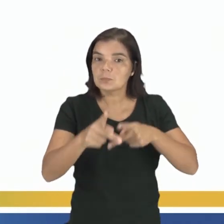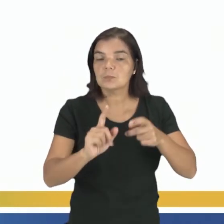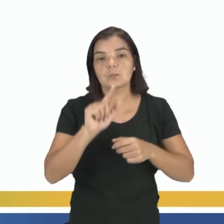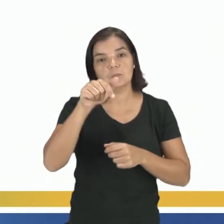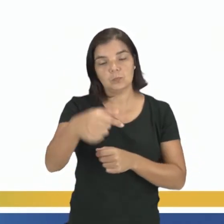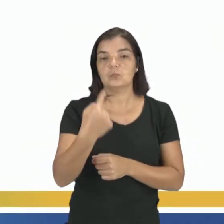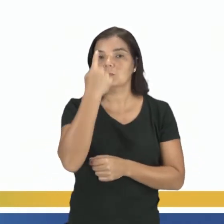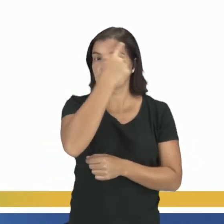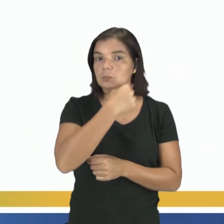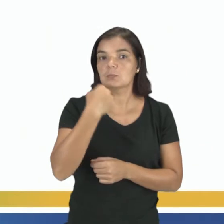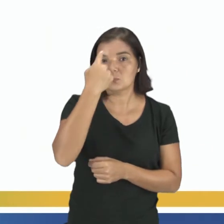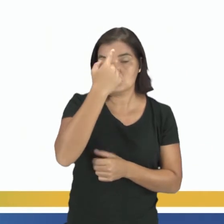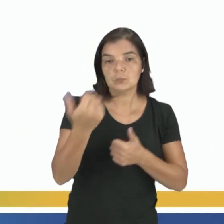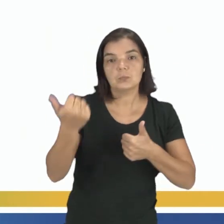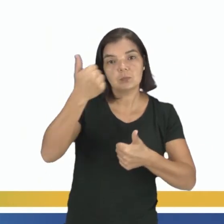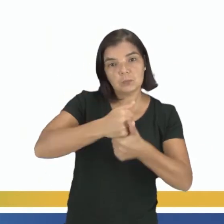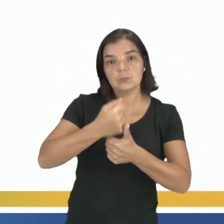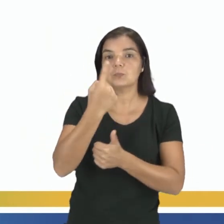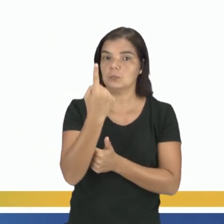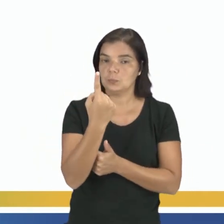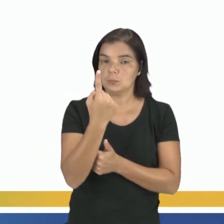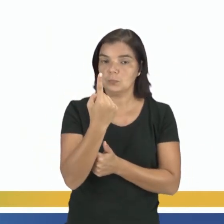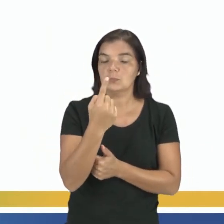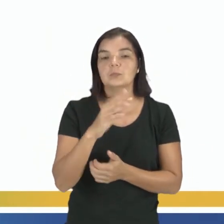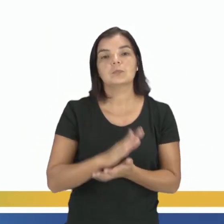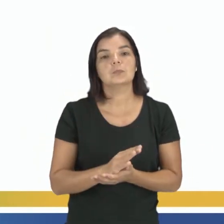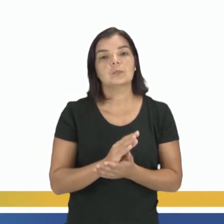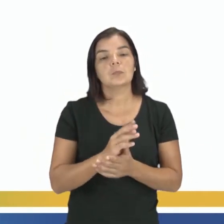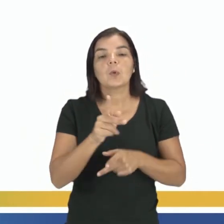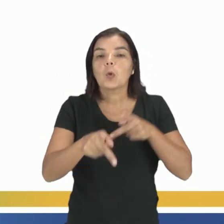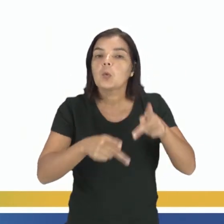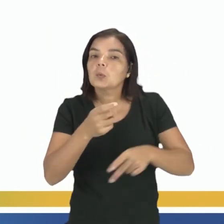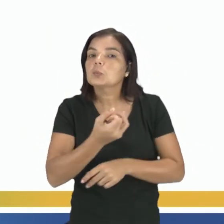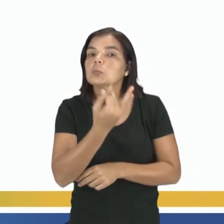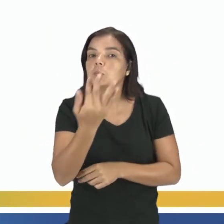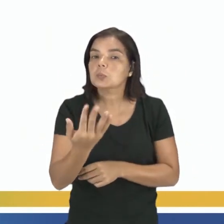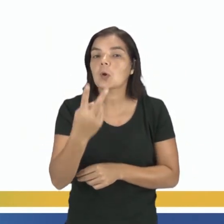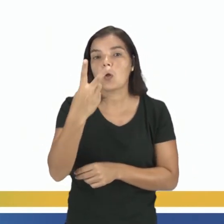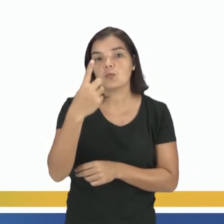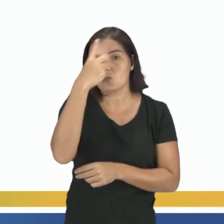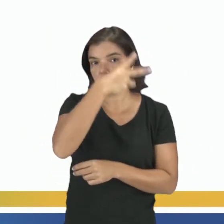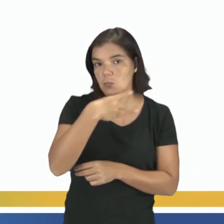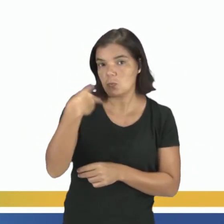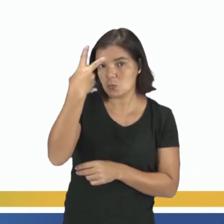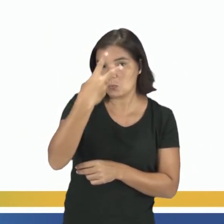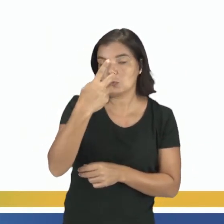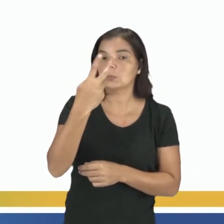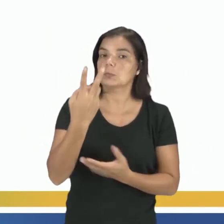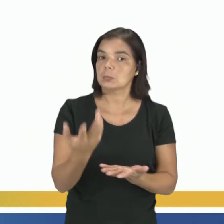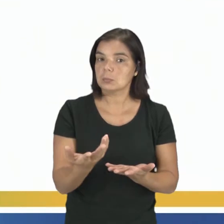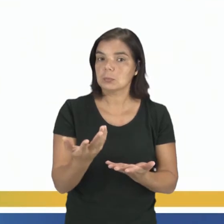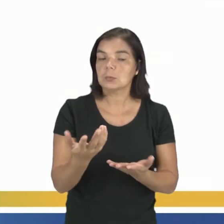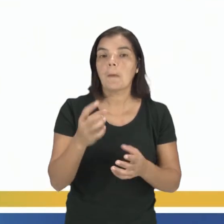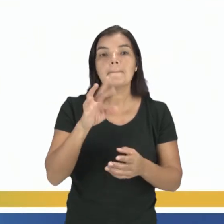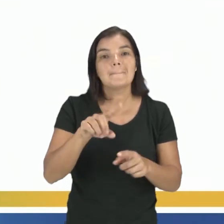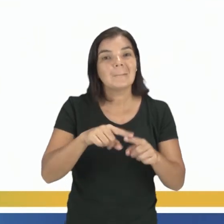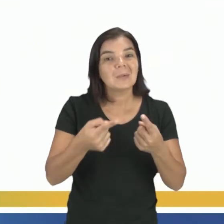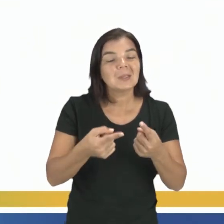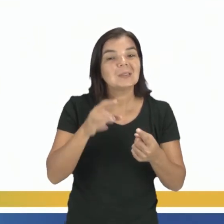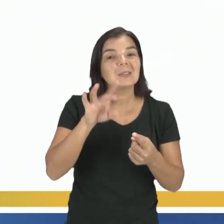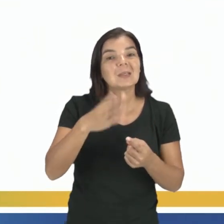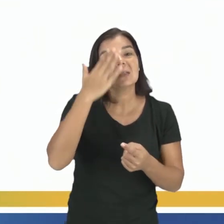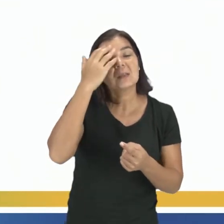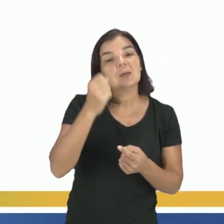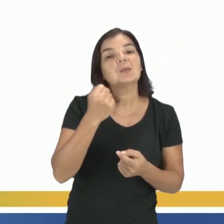após 1 hora, substituo por 1. Se eu quiser saber a quantidade de população após 2 horas, substituo por 2. Mas só que a questão, ela